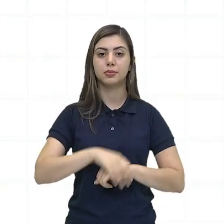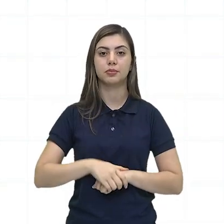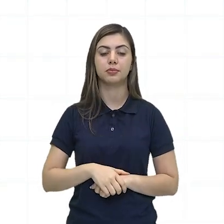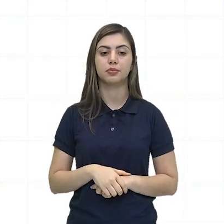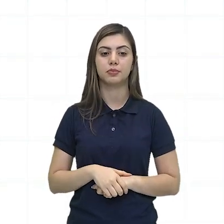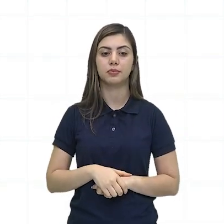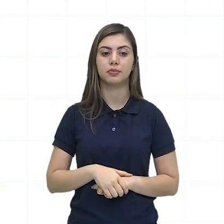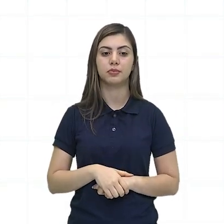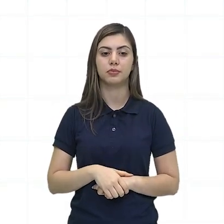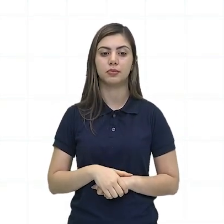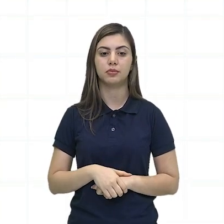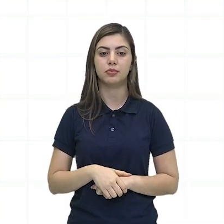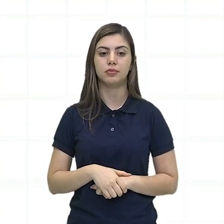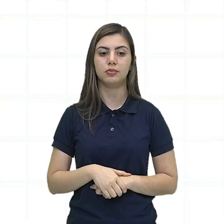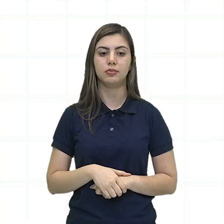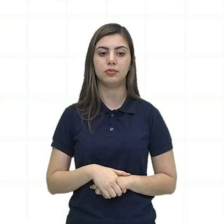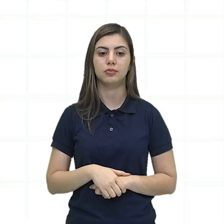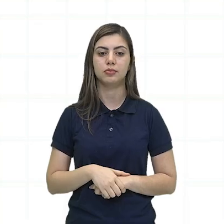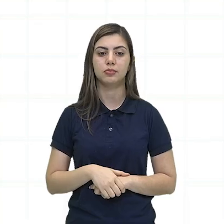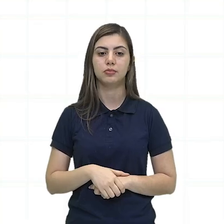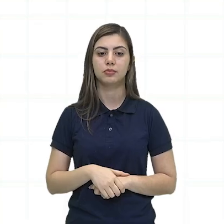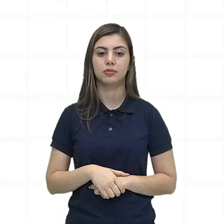This is